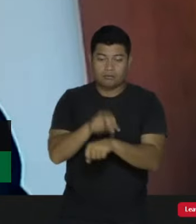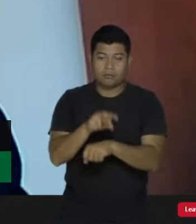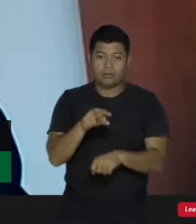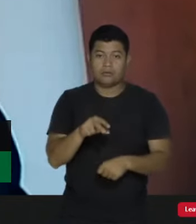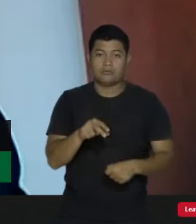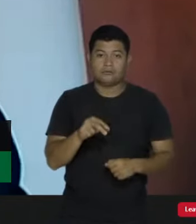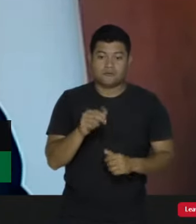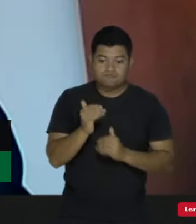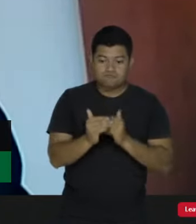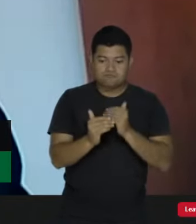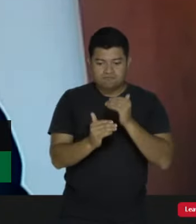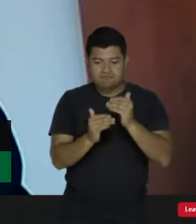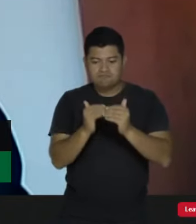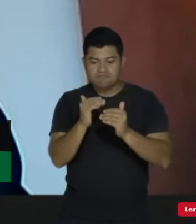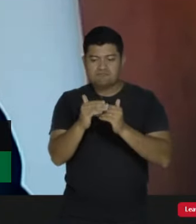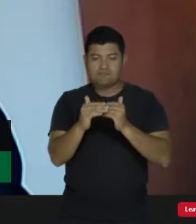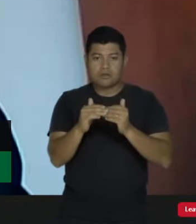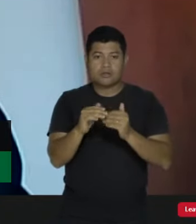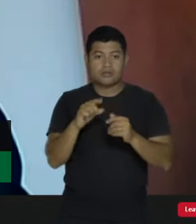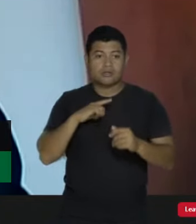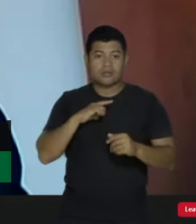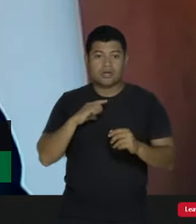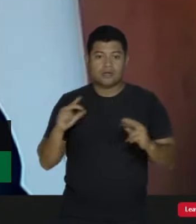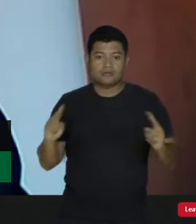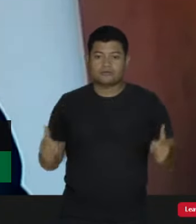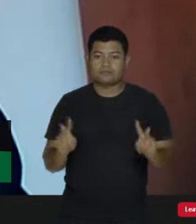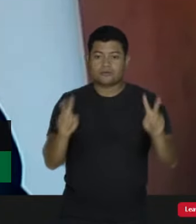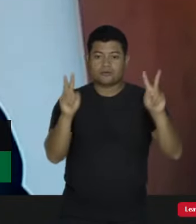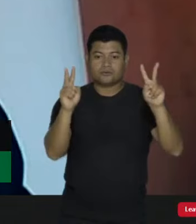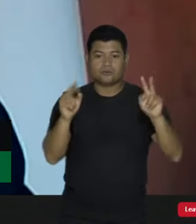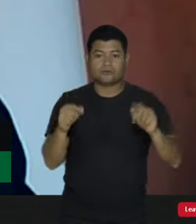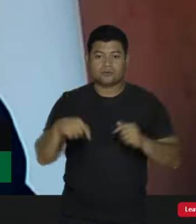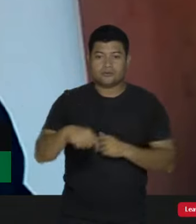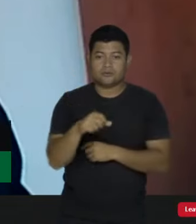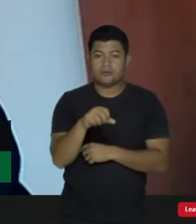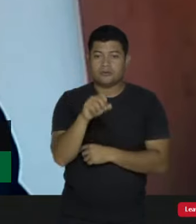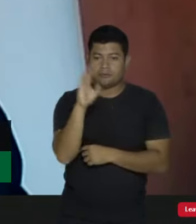vez mais valorizado aqui no Brasil.